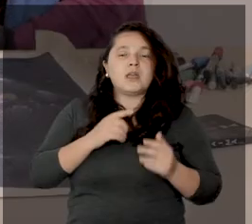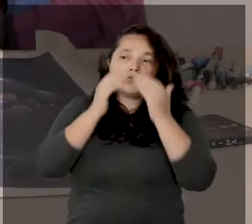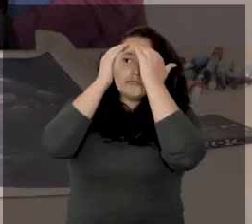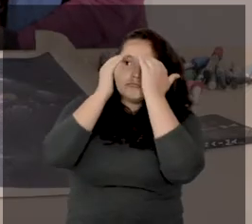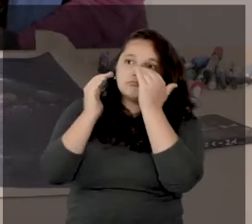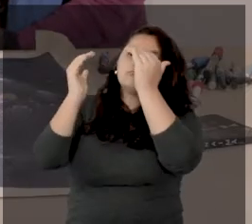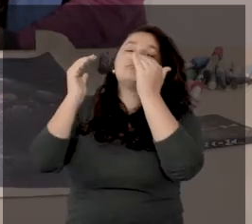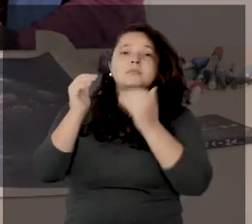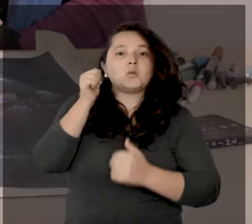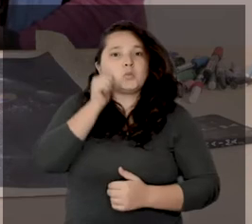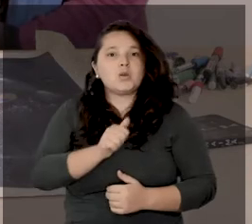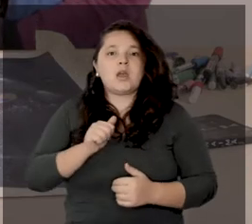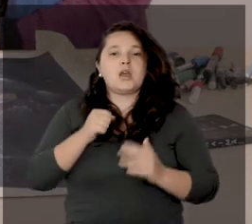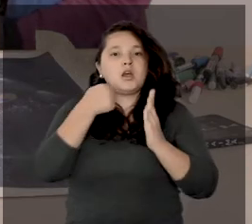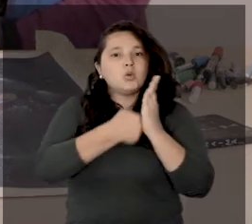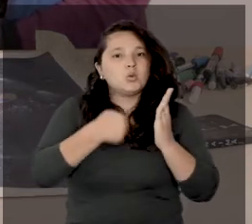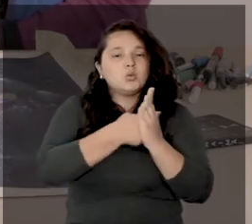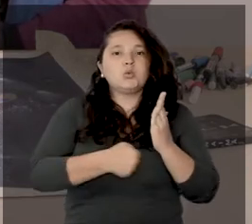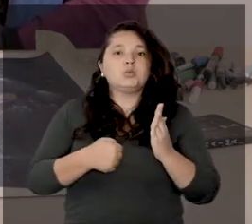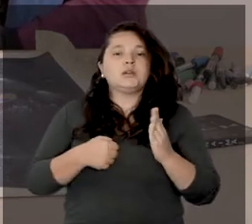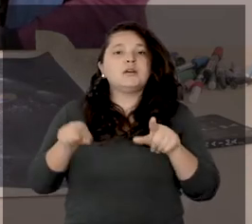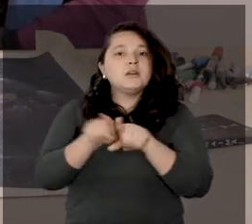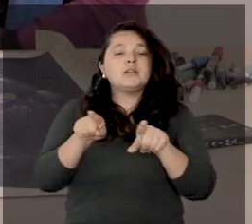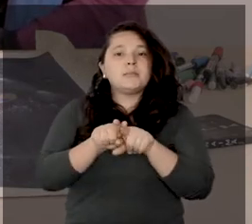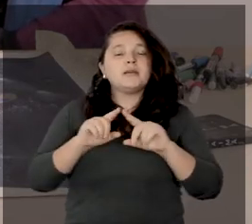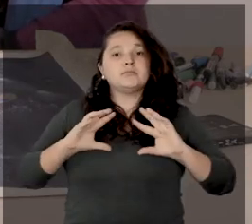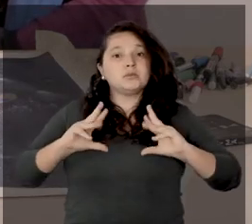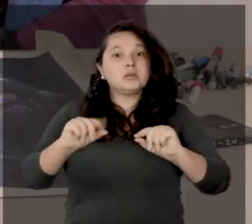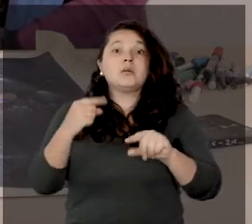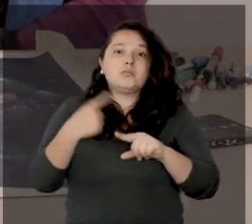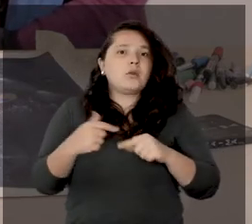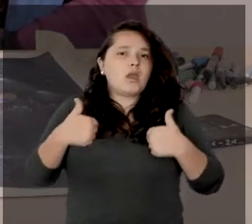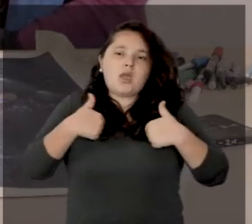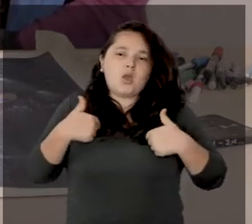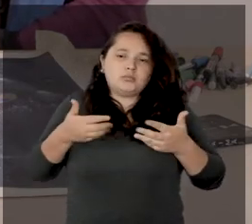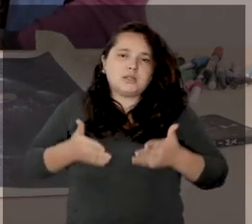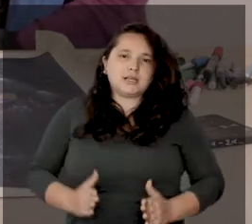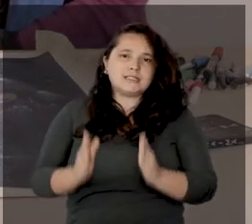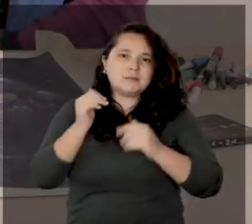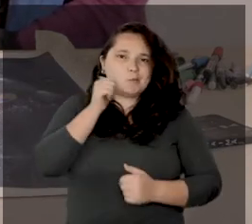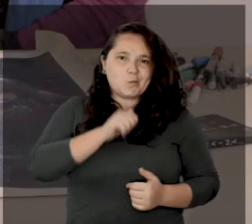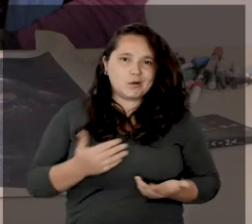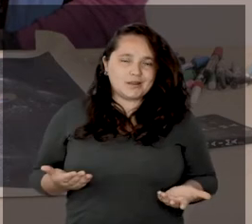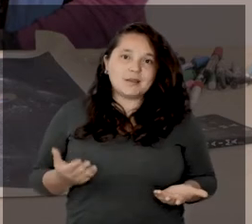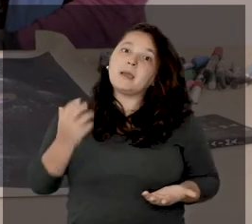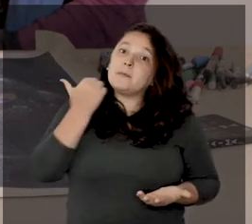luta, por toda essa questão mesmo, porque eu sou fruto disso, né? Foi basicamente a minha mãe mesmo que me